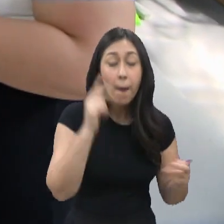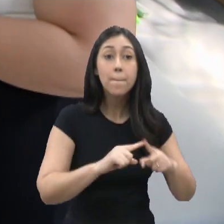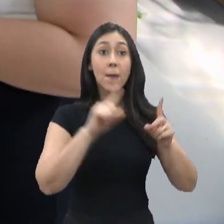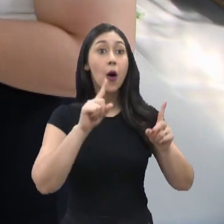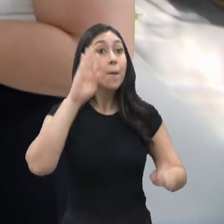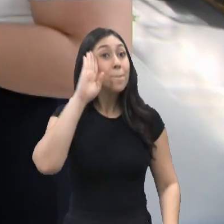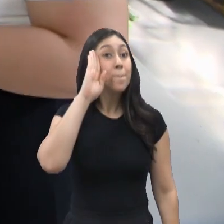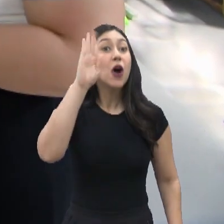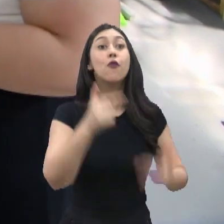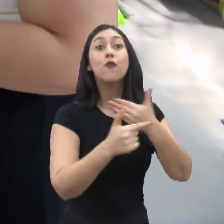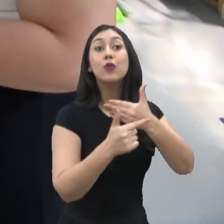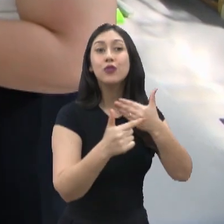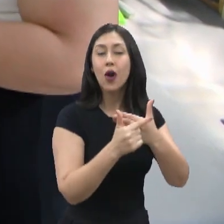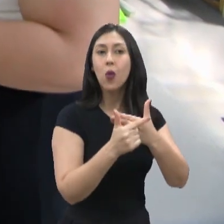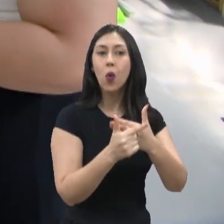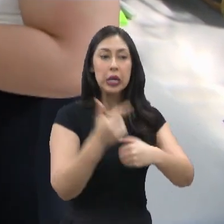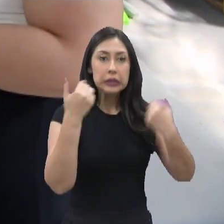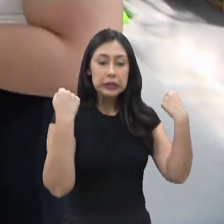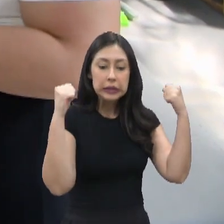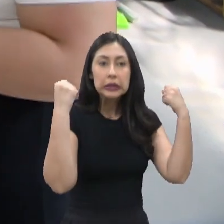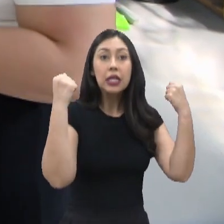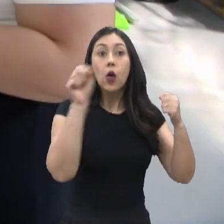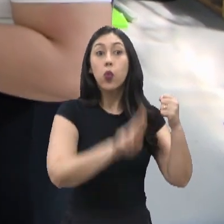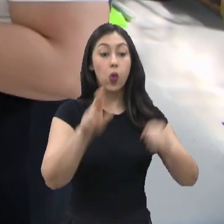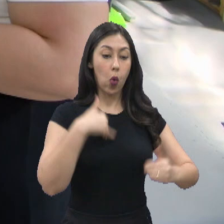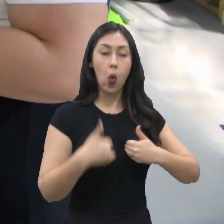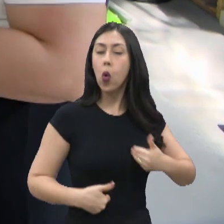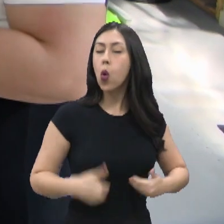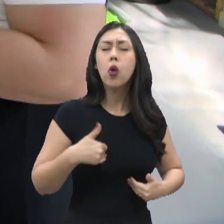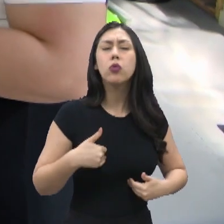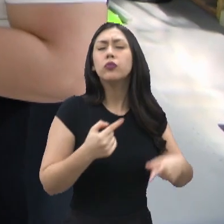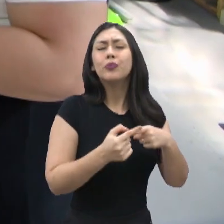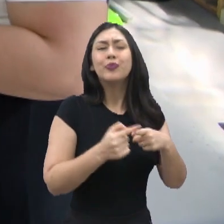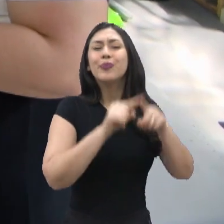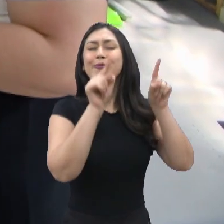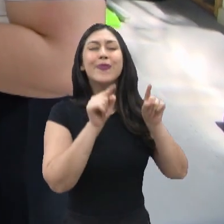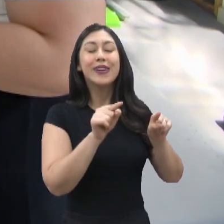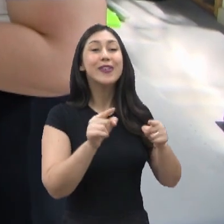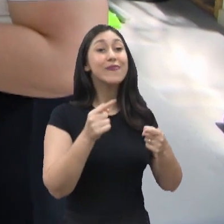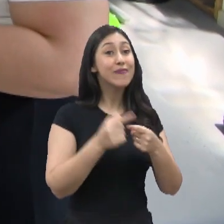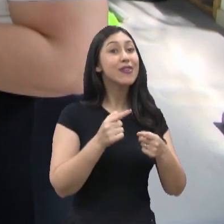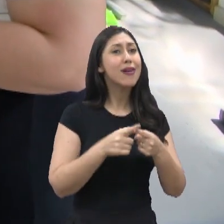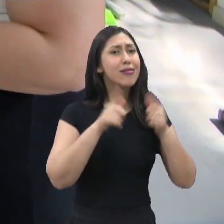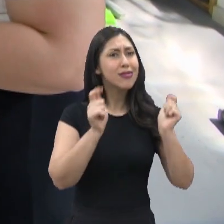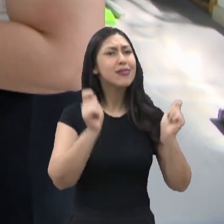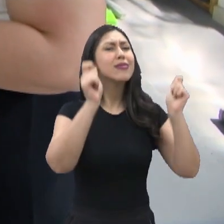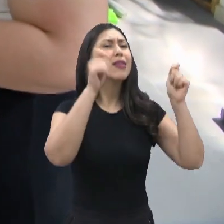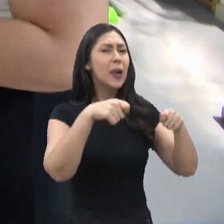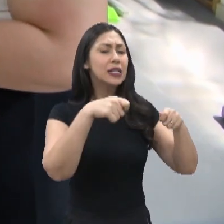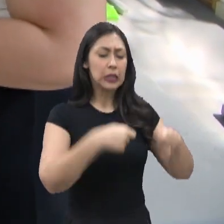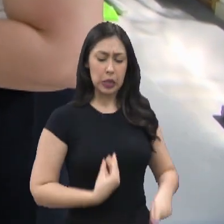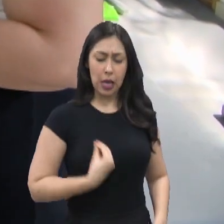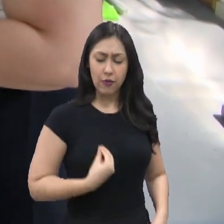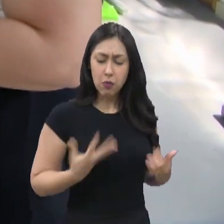principal função o treino com o próprio corpo. Por que isso? Porque a gente entende que a calistenia ela serve para trazer uma melhora na qualidade de